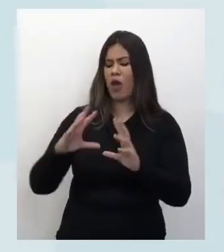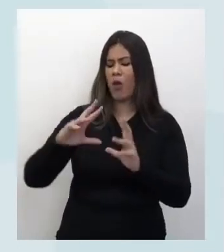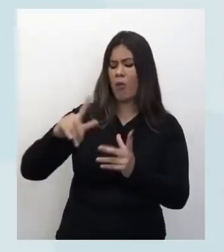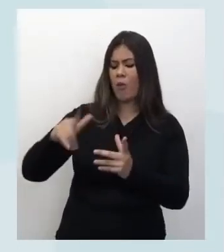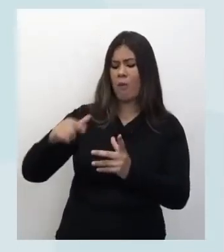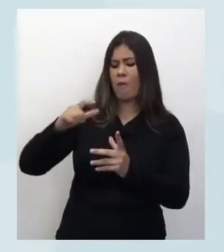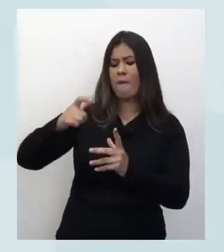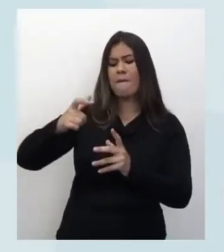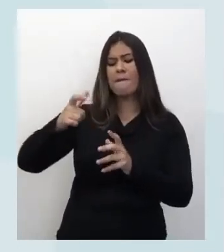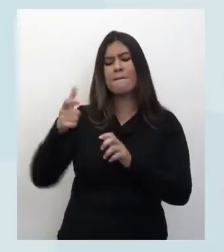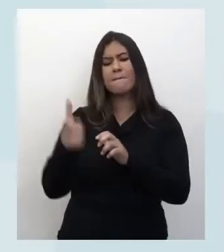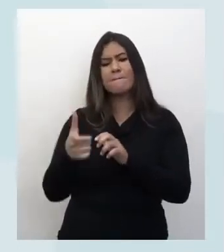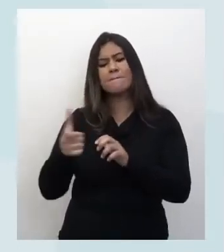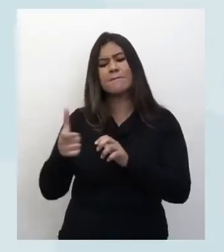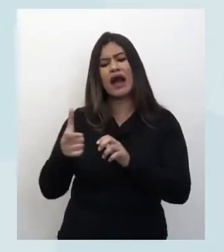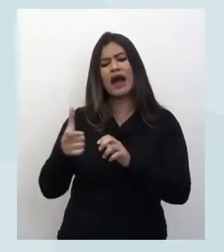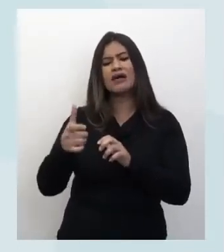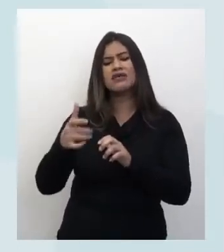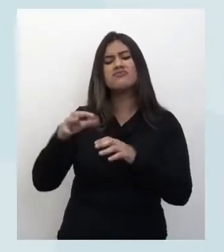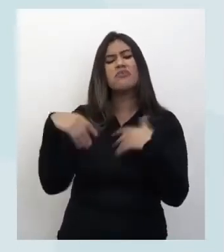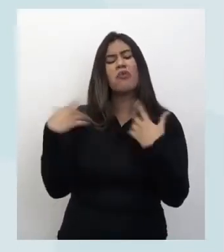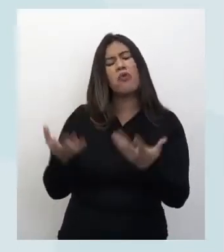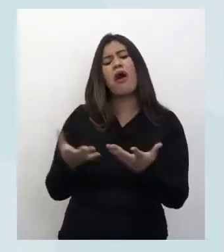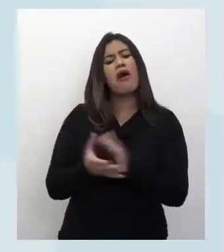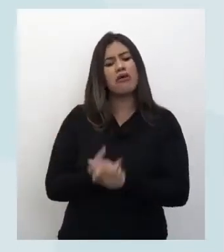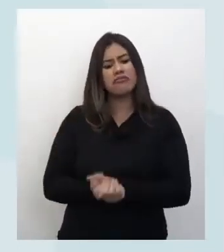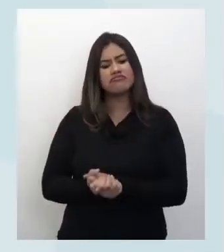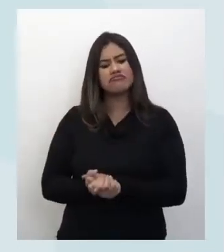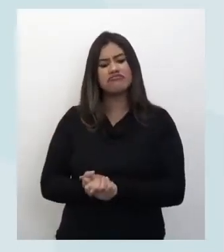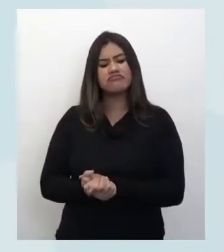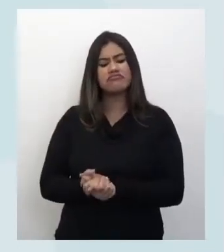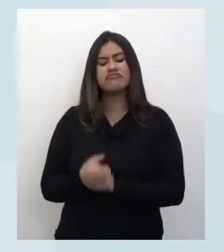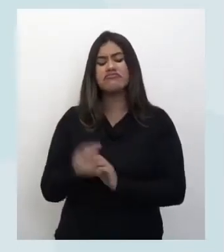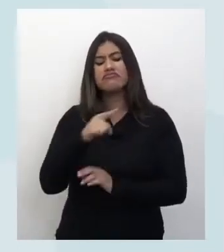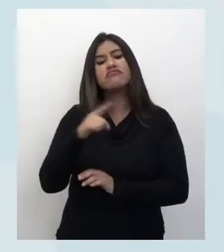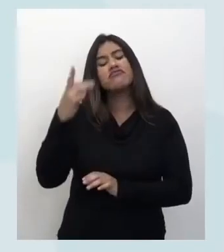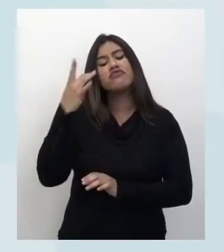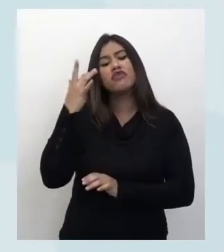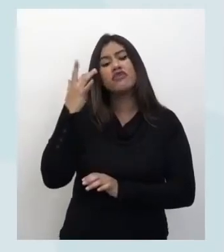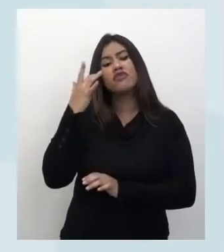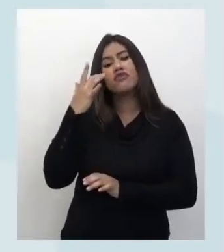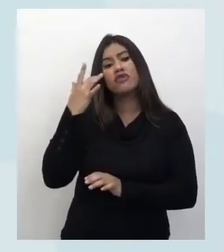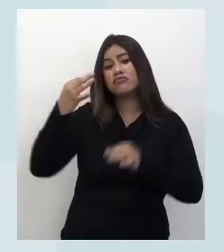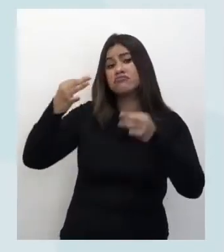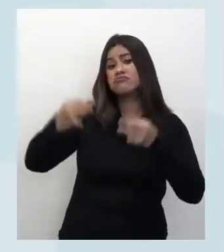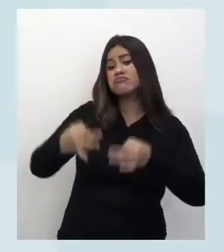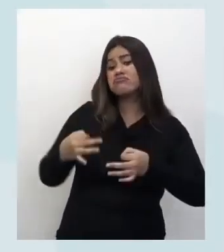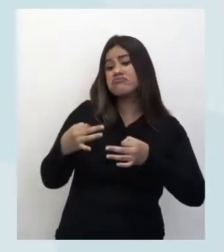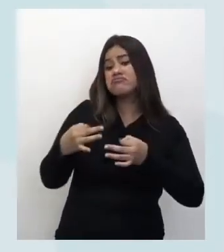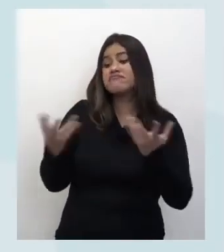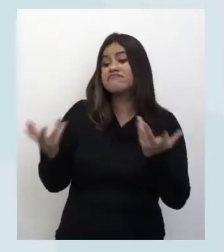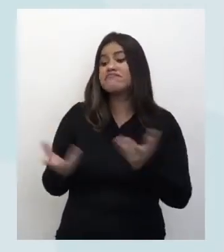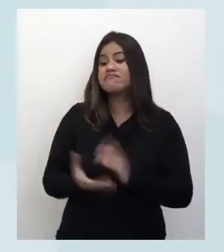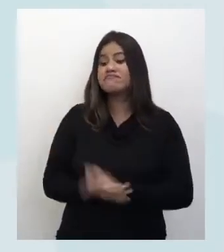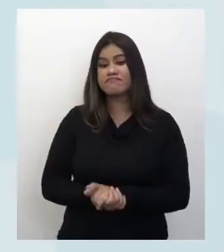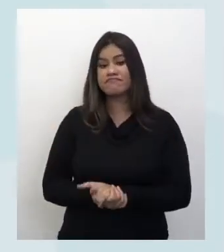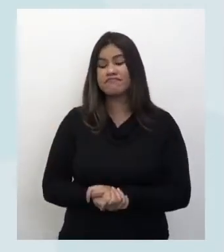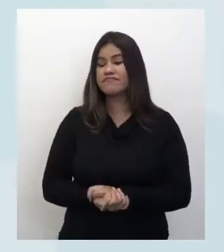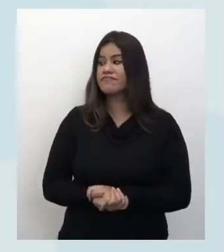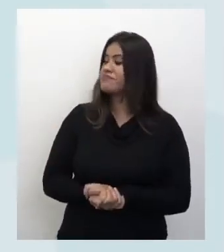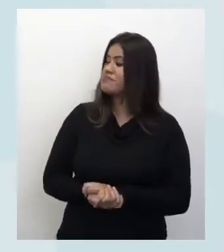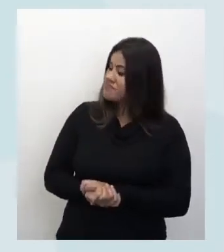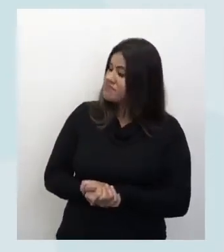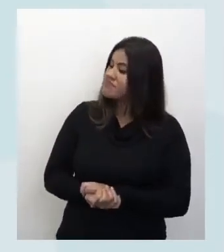têm aí uma dica, um chute, né? Ou uma certeza, né? Por que não? Por que vocês não estão olhando, né? Falando, não,